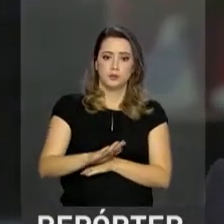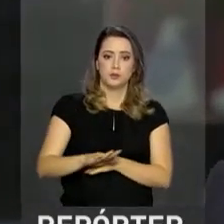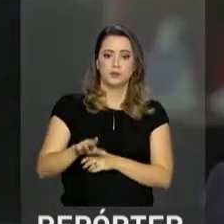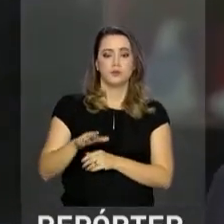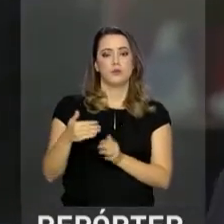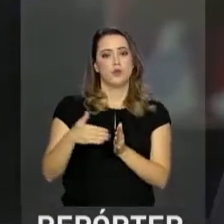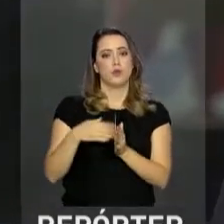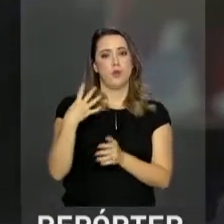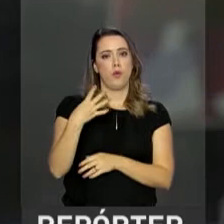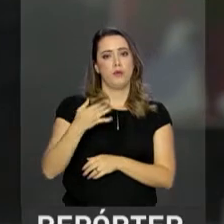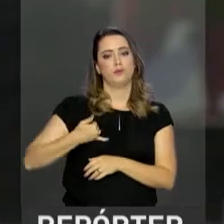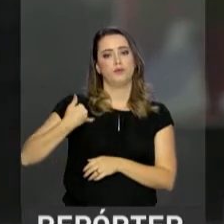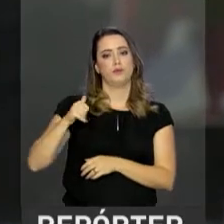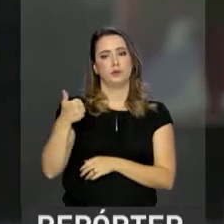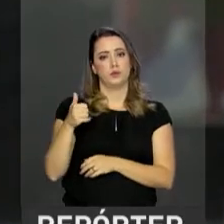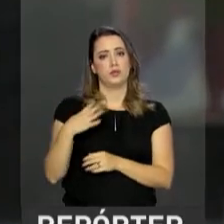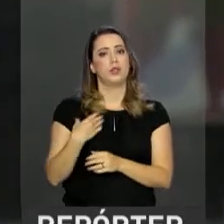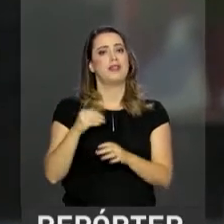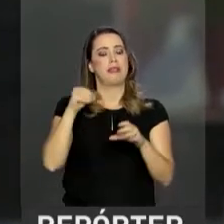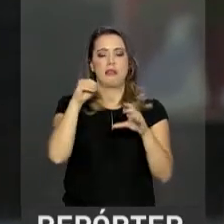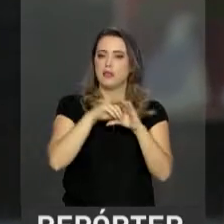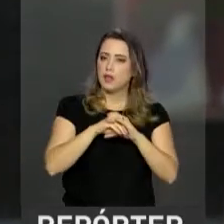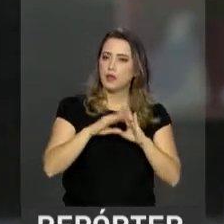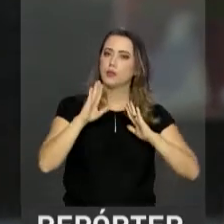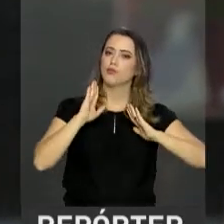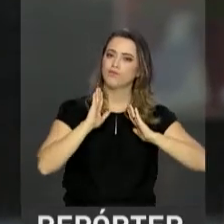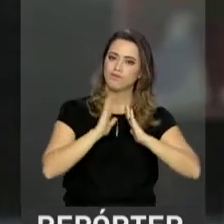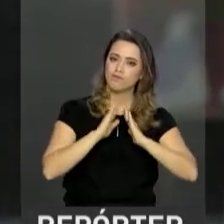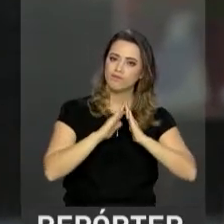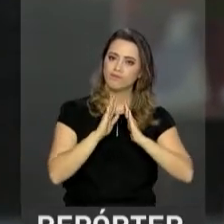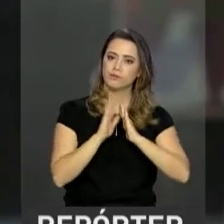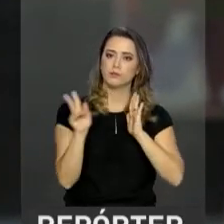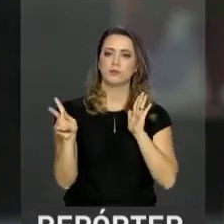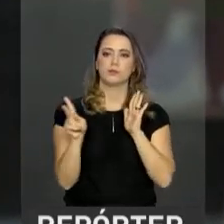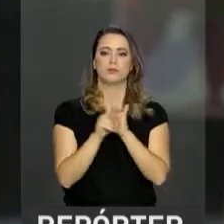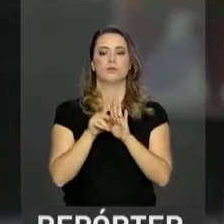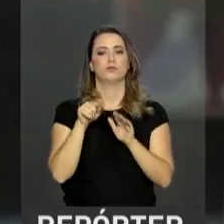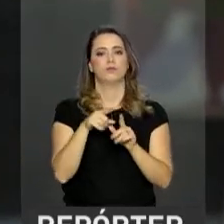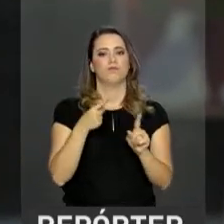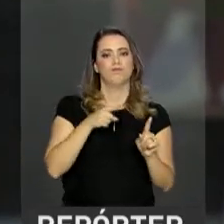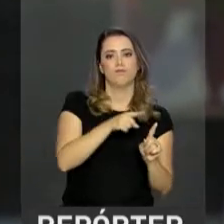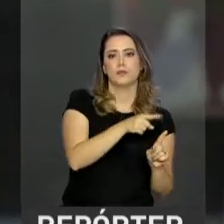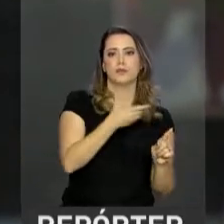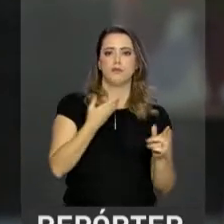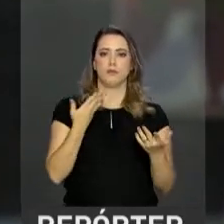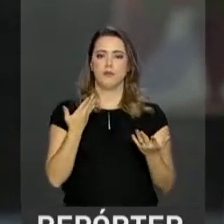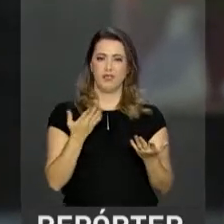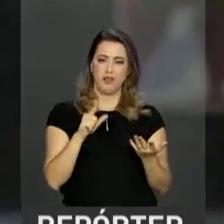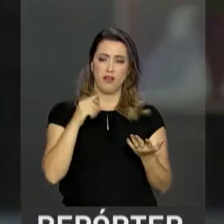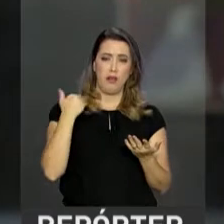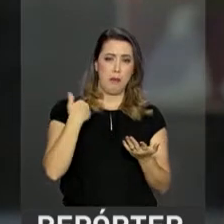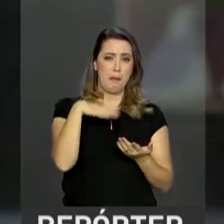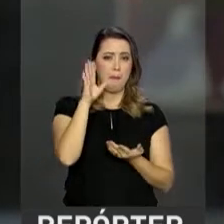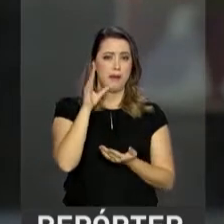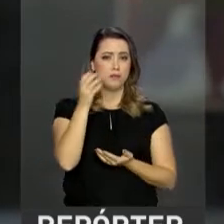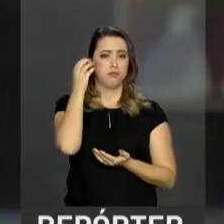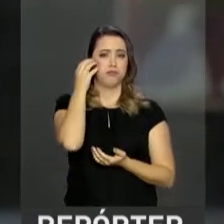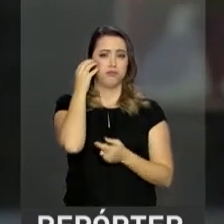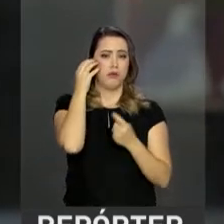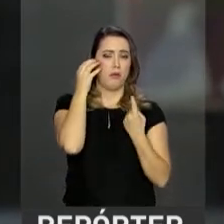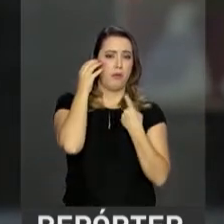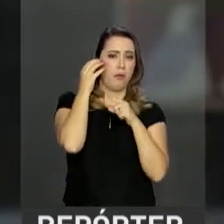agressores acaba sendo, infelizmente, dentro do âmbito familiar. Né? No que pese o aumento do número de denúncias,